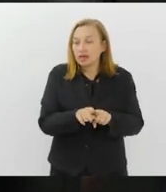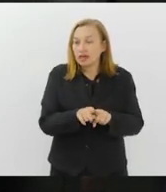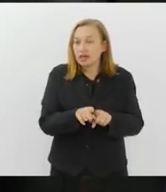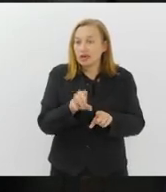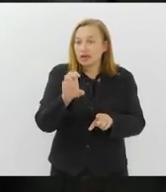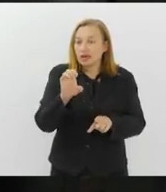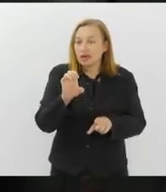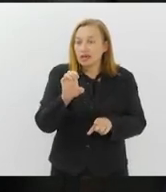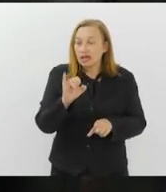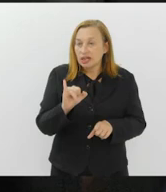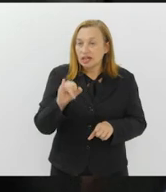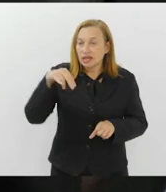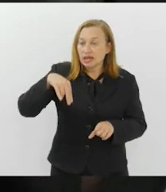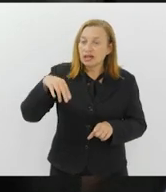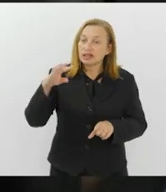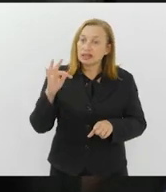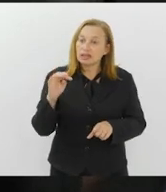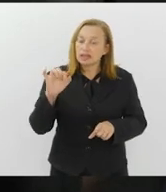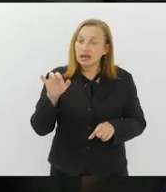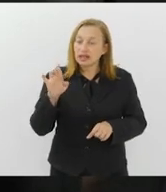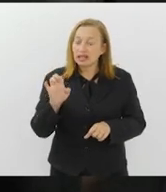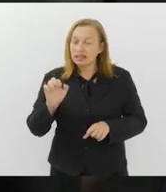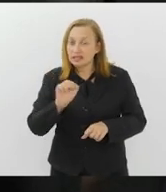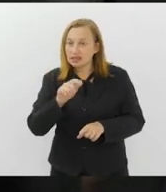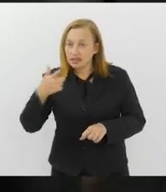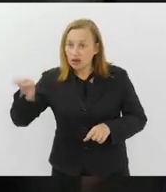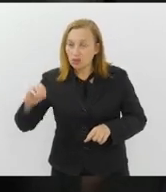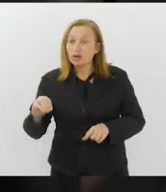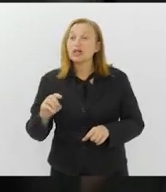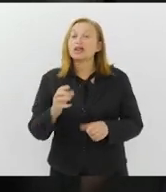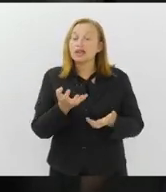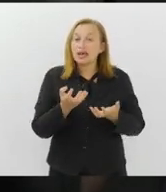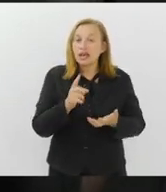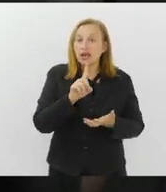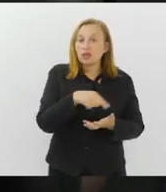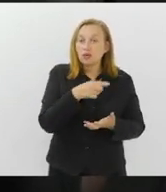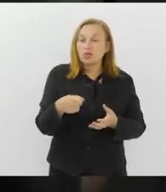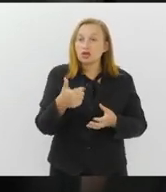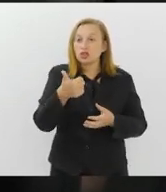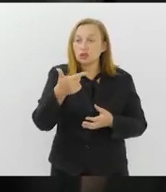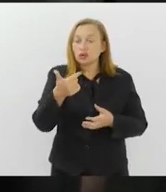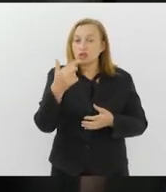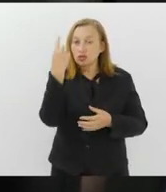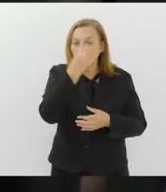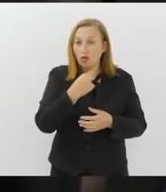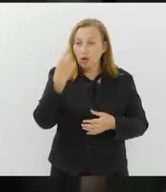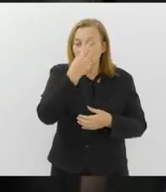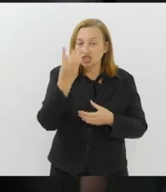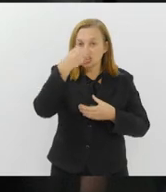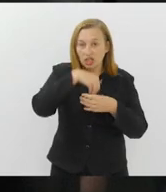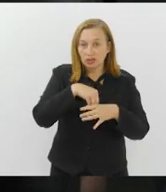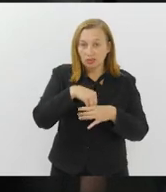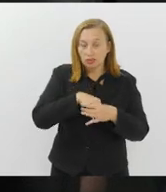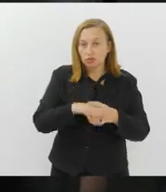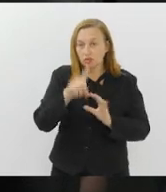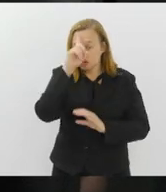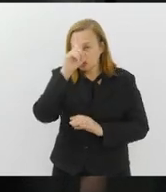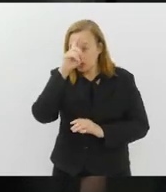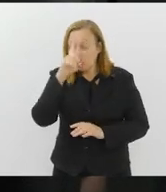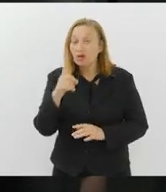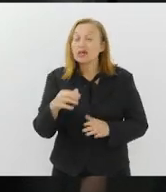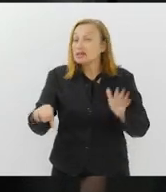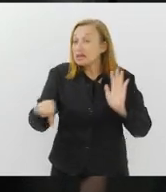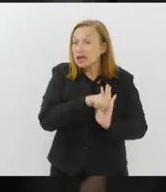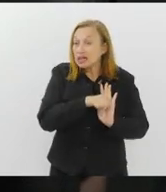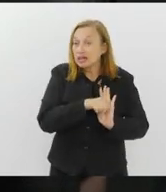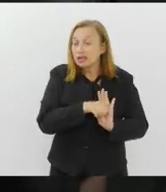que você tinha direito de ficar ali dentro. Isso é criminoso. É criminoso a partir do momento que tenta